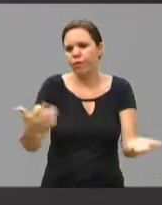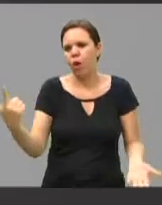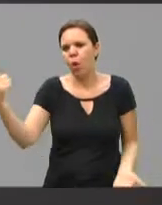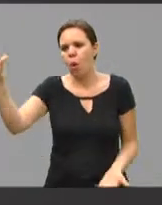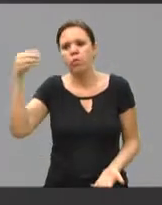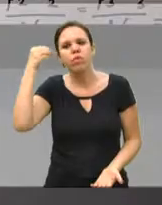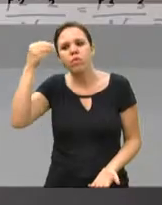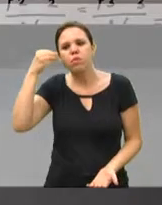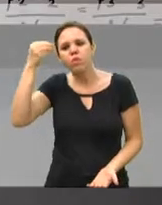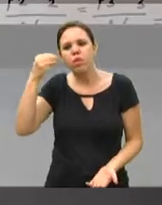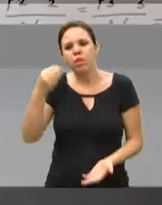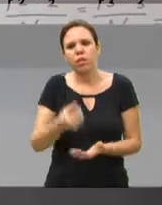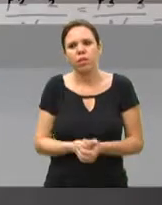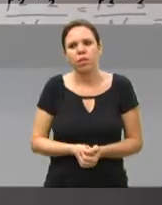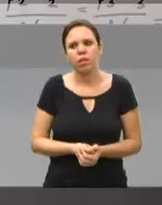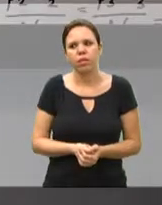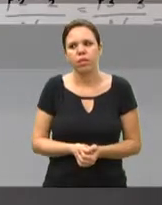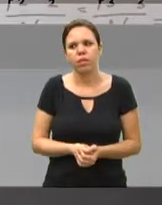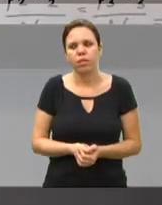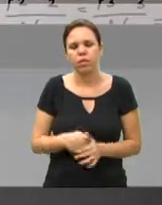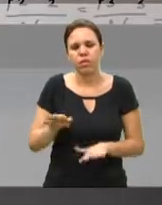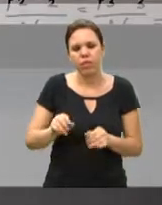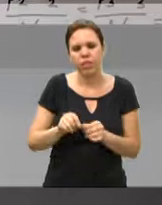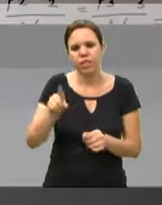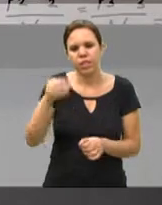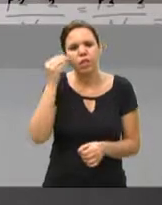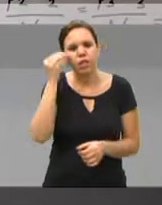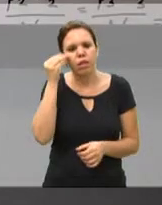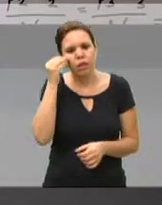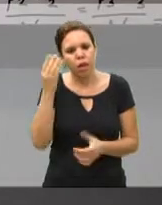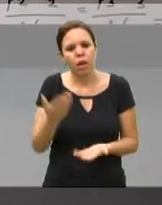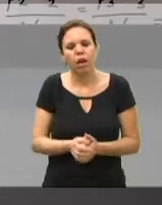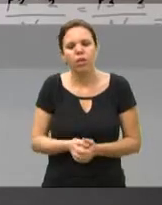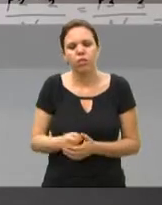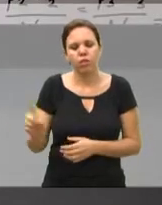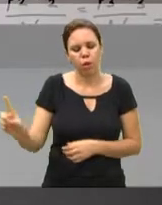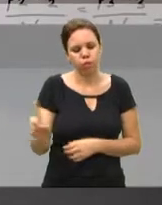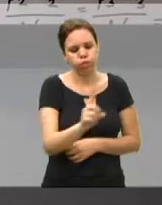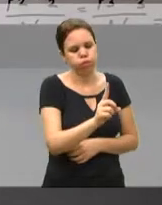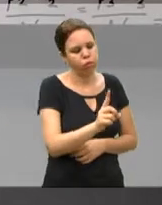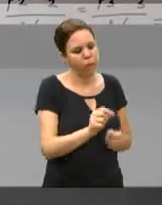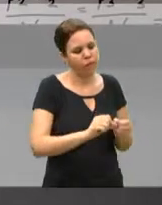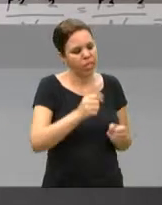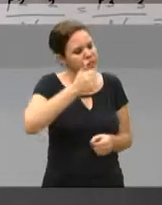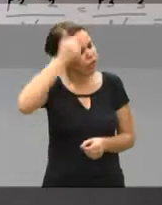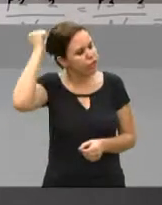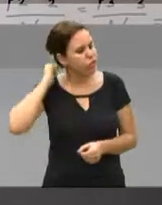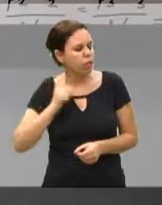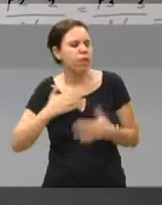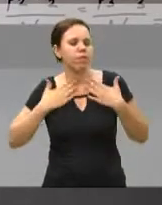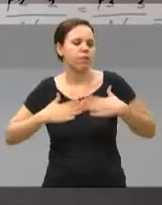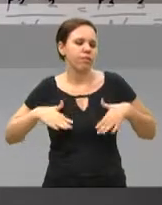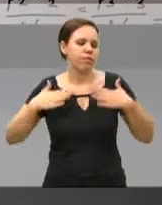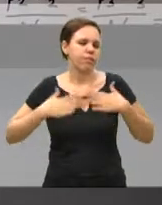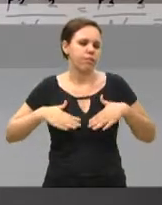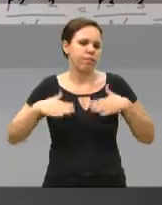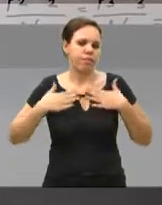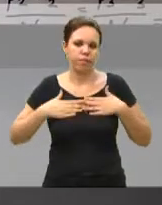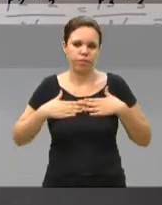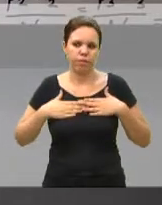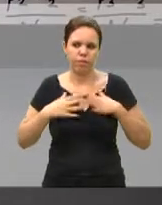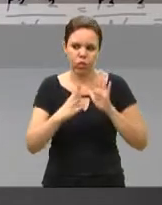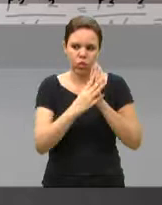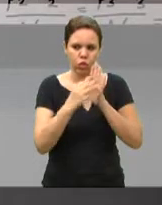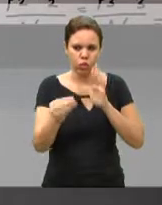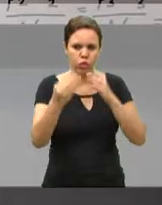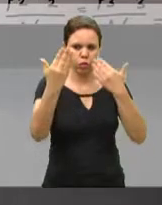outra experiência, né, Micaela? Sim. Já fez esse teste aí. Ele chega no vestibular, acho que traz até uma certa tranquilidade, porque o modelo